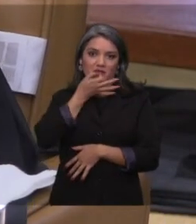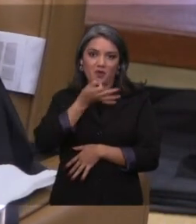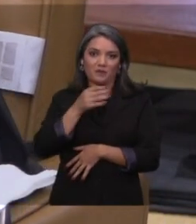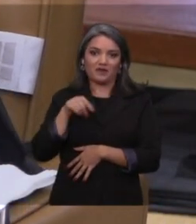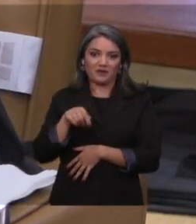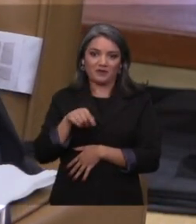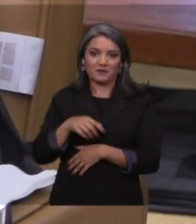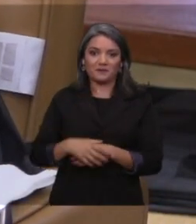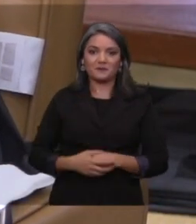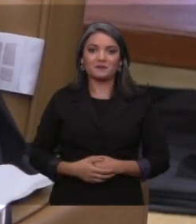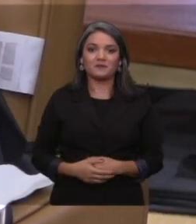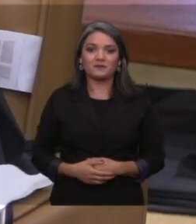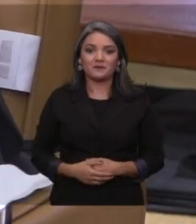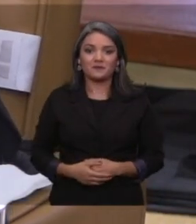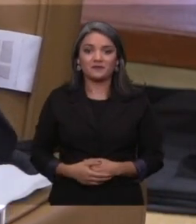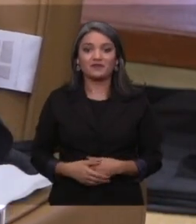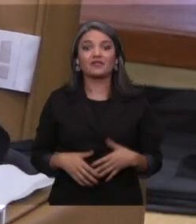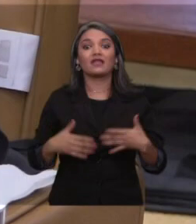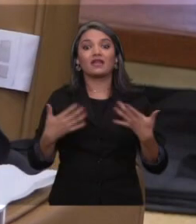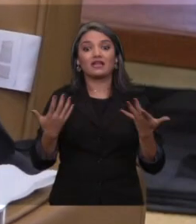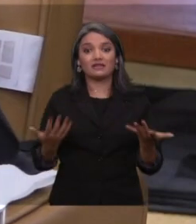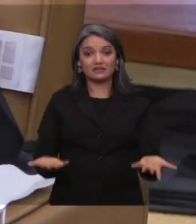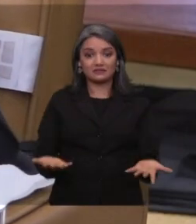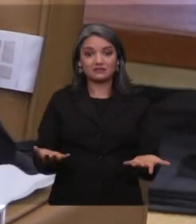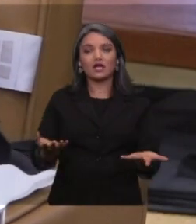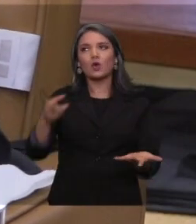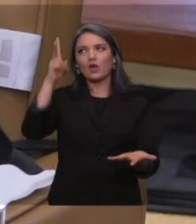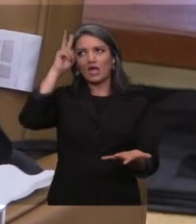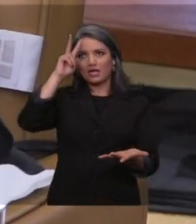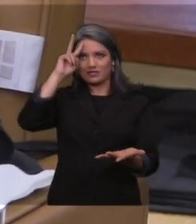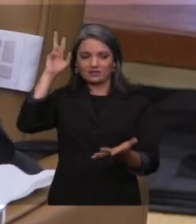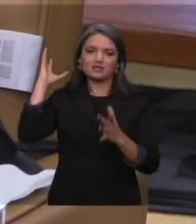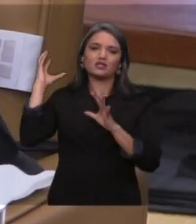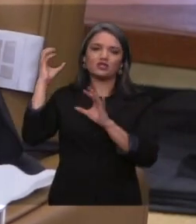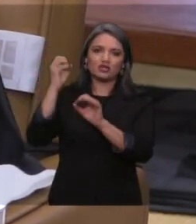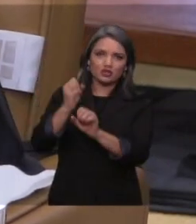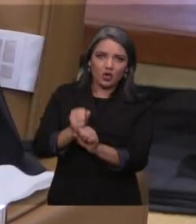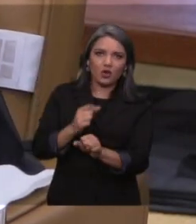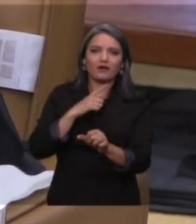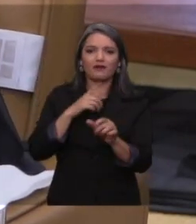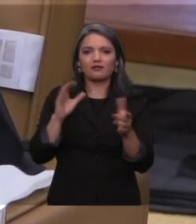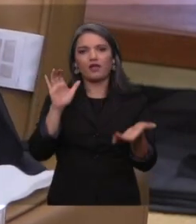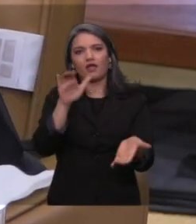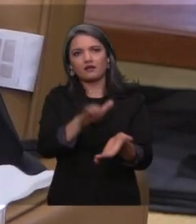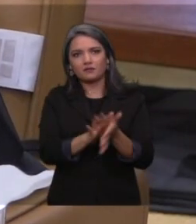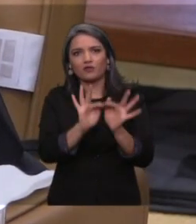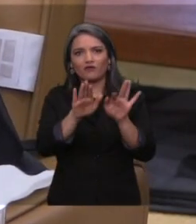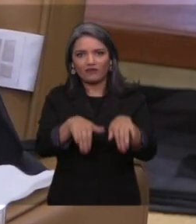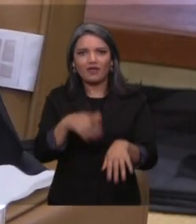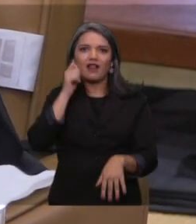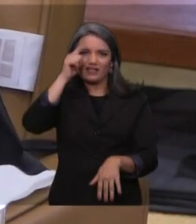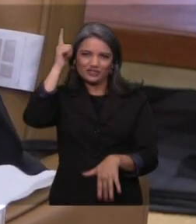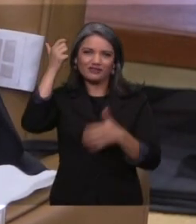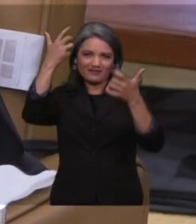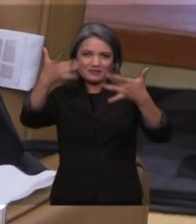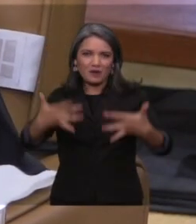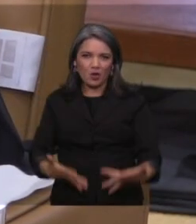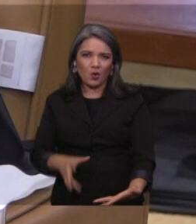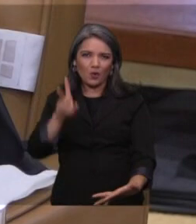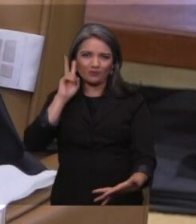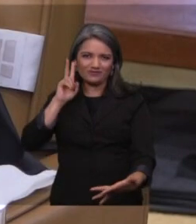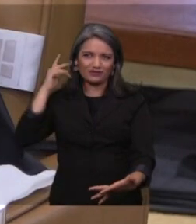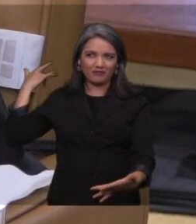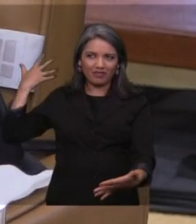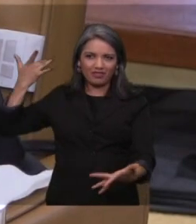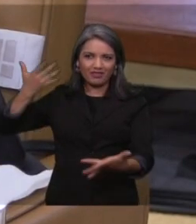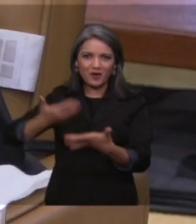Do ponto de vista do histórico da dissolubilidade, aqui, inclusive, o voto do ministro Alexandre foi enriquecedor nesse sentido,